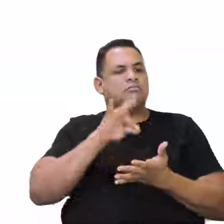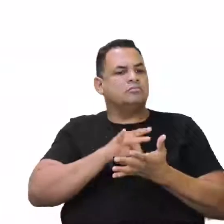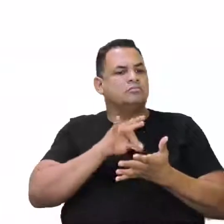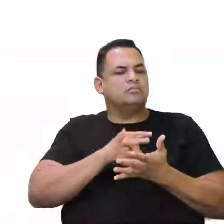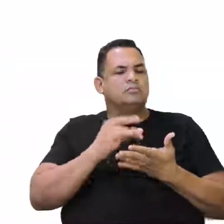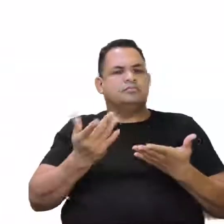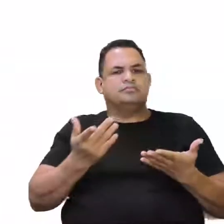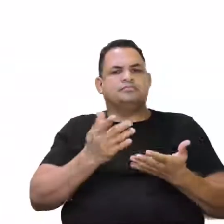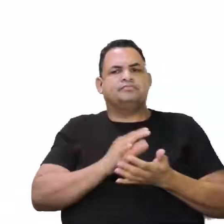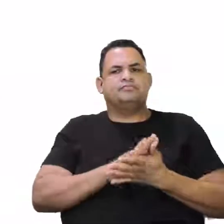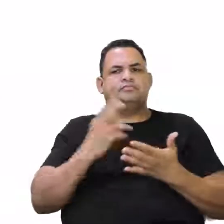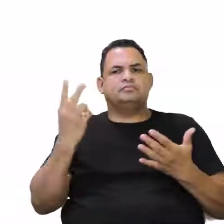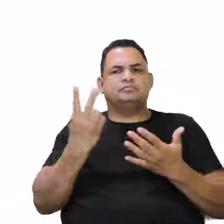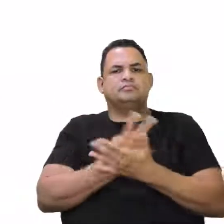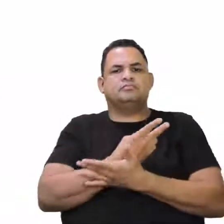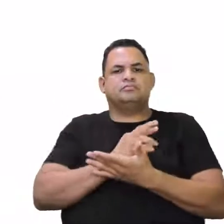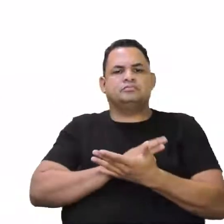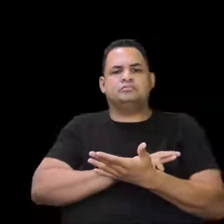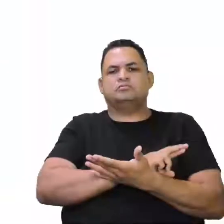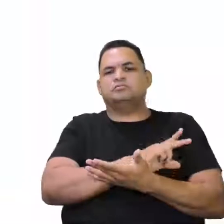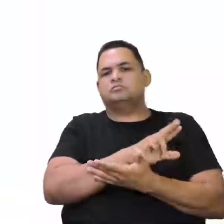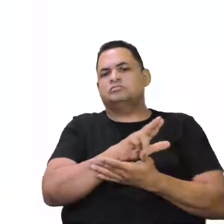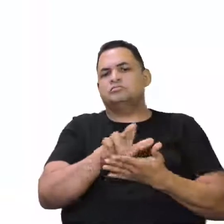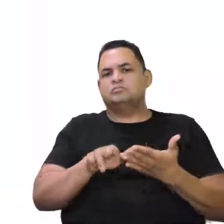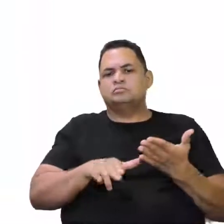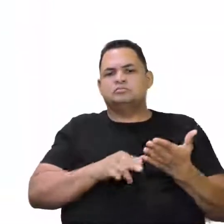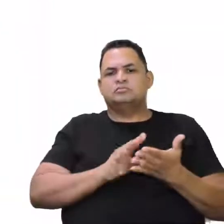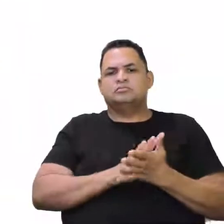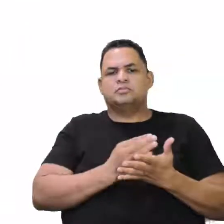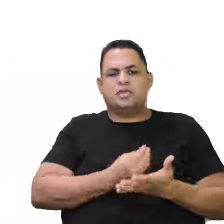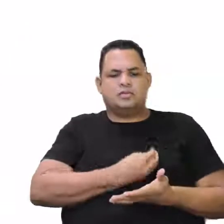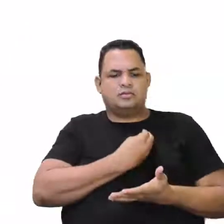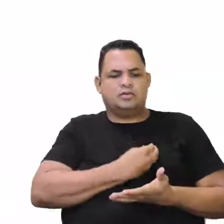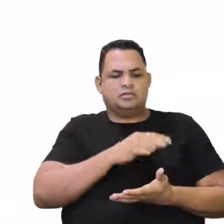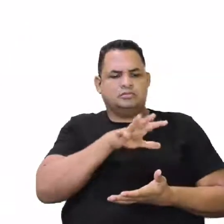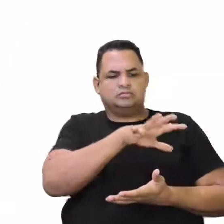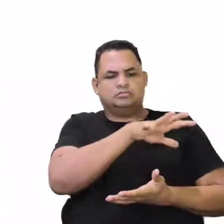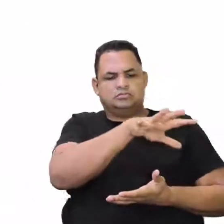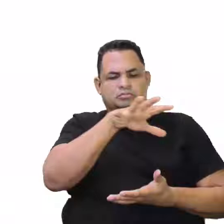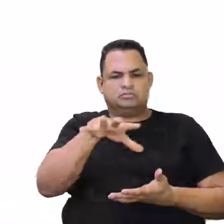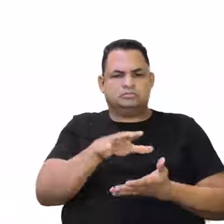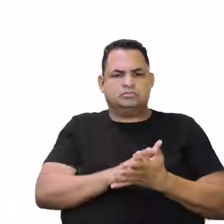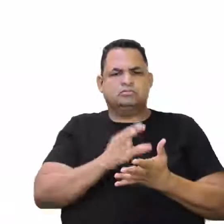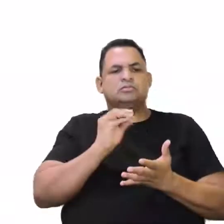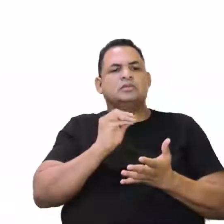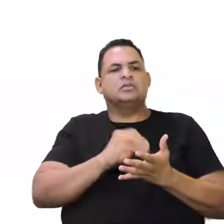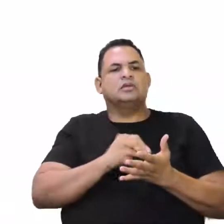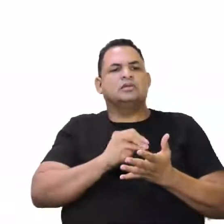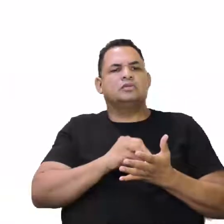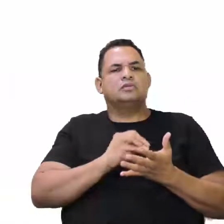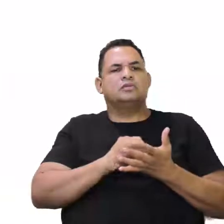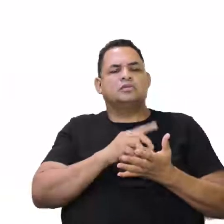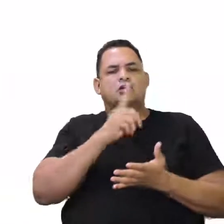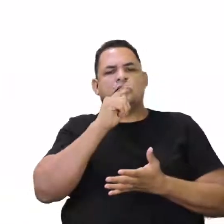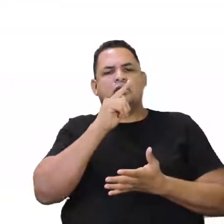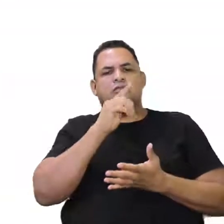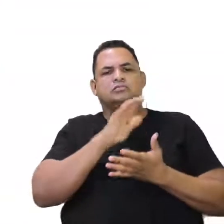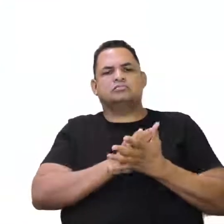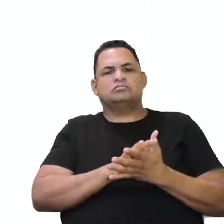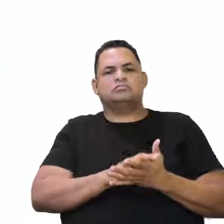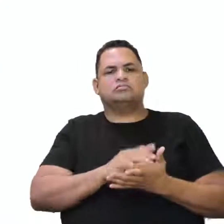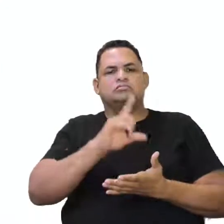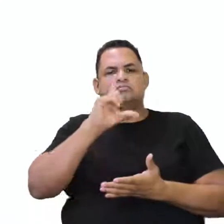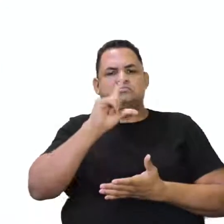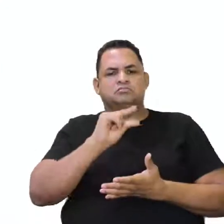real, isso está acontecendo em muitos biomas. Falta de água,